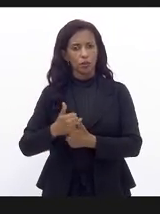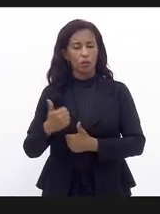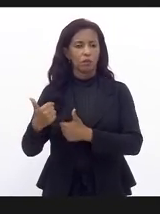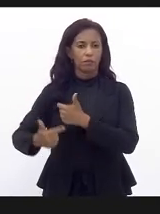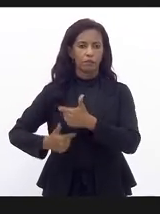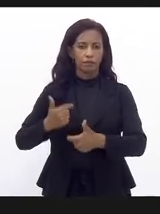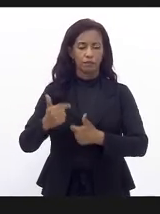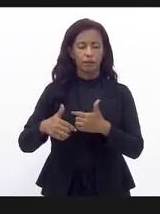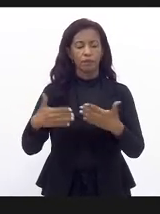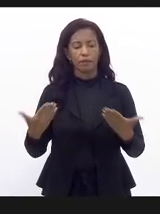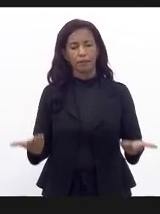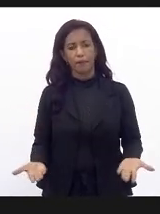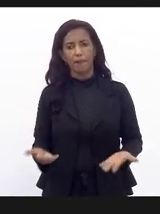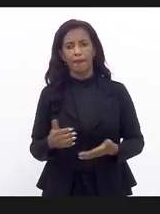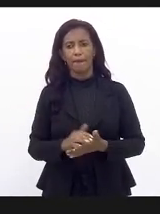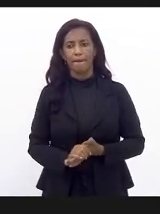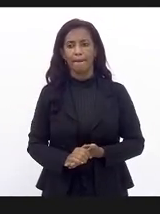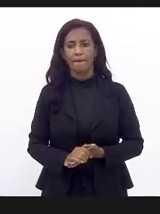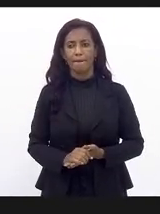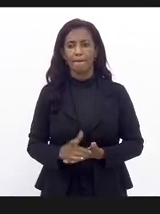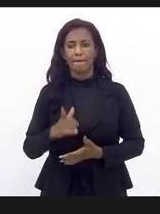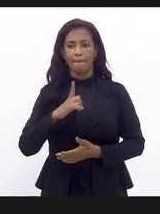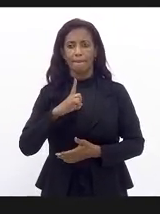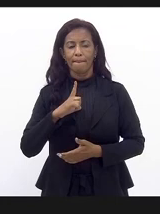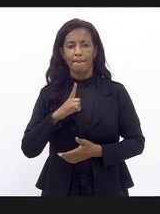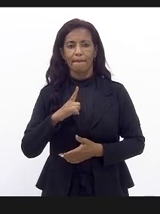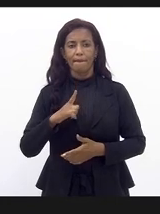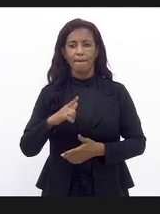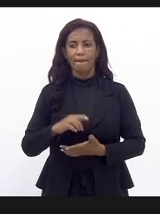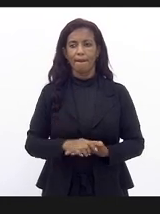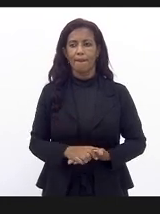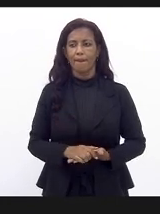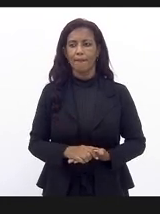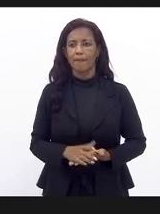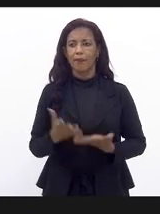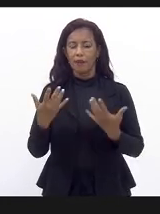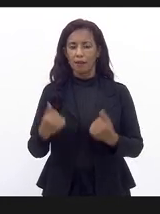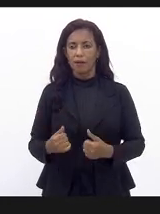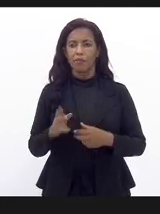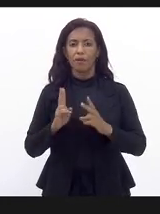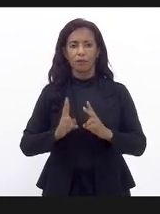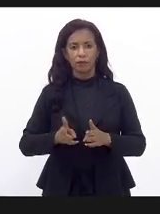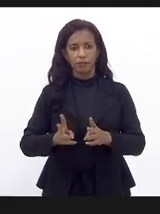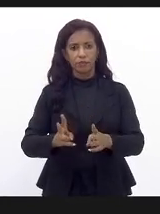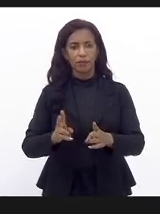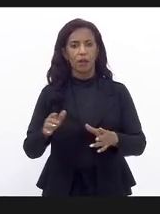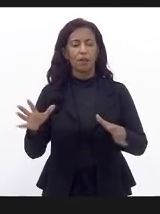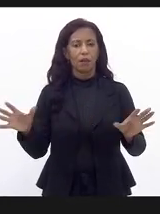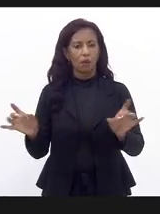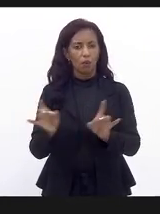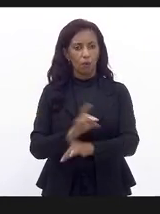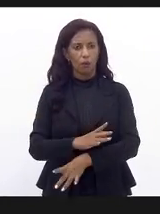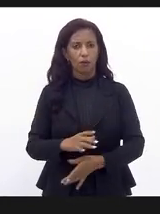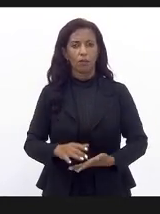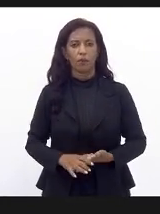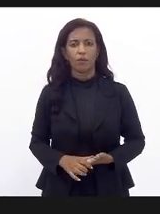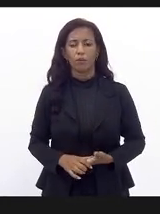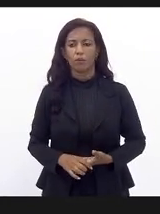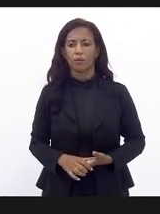lutar. E assim temos feito, não é? E vamos chegar, se Deus quiser, a uma conclusão